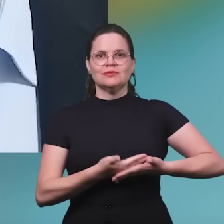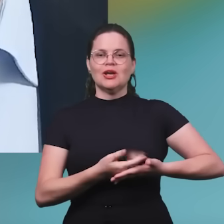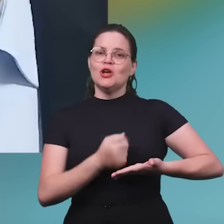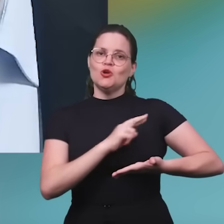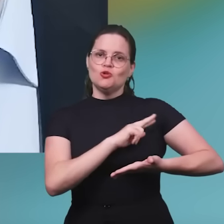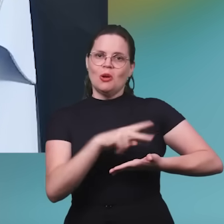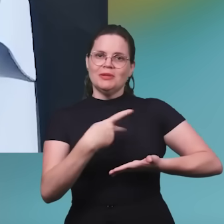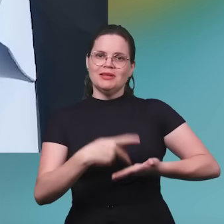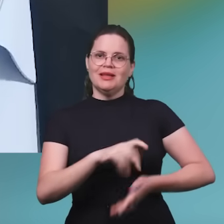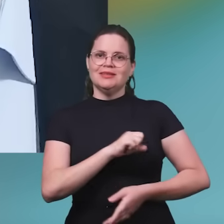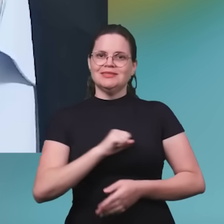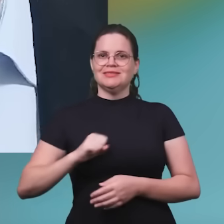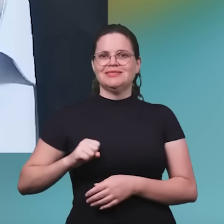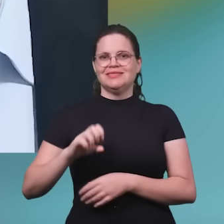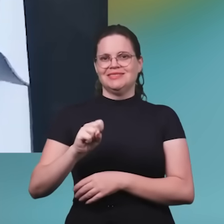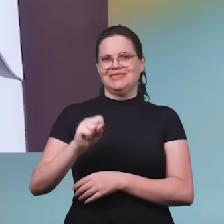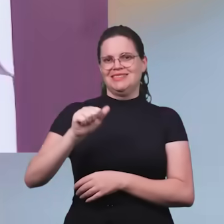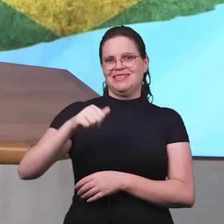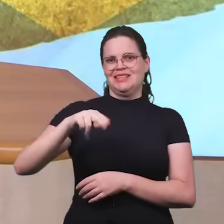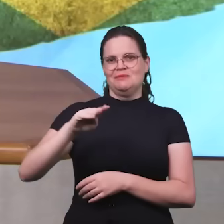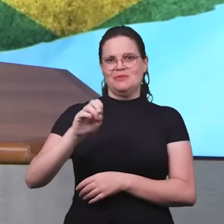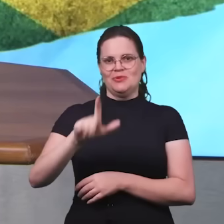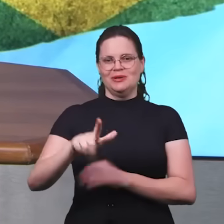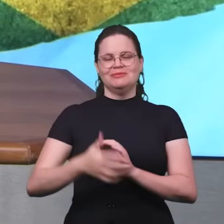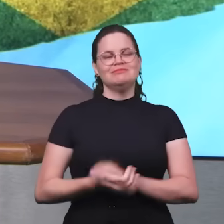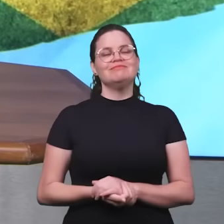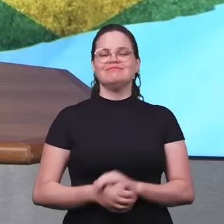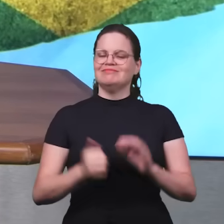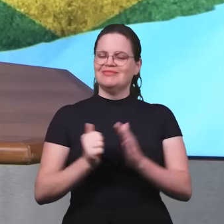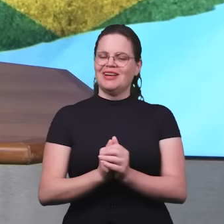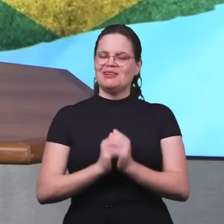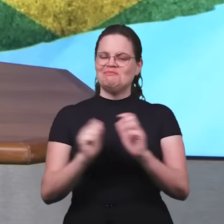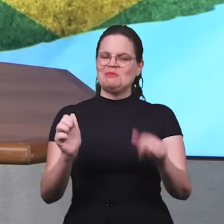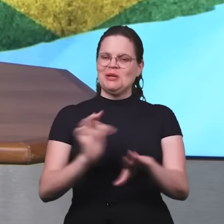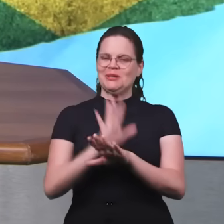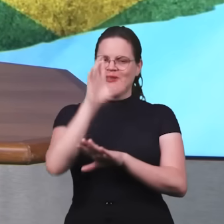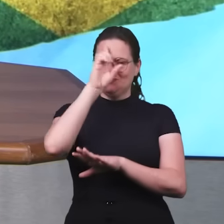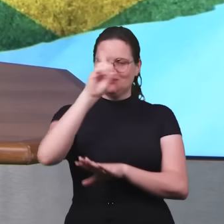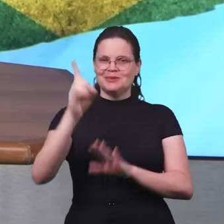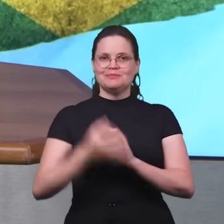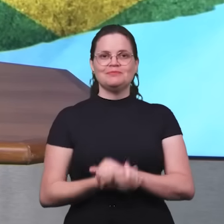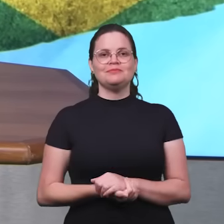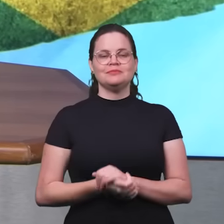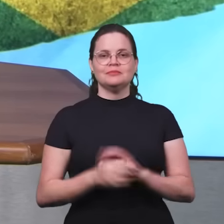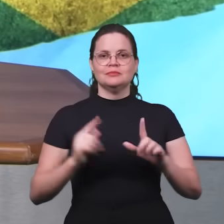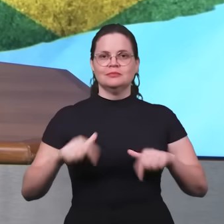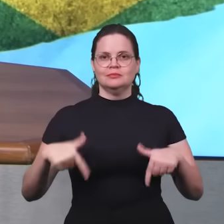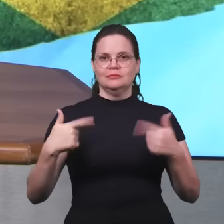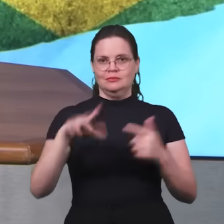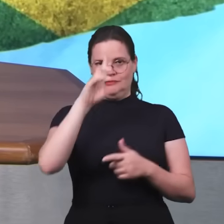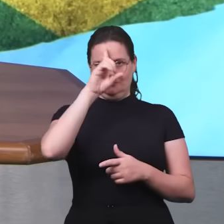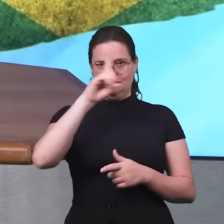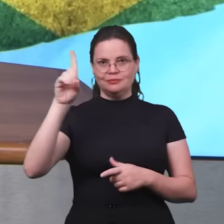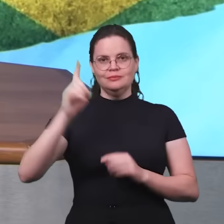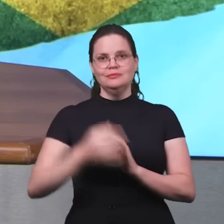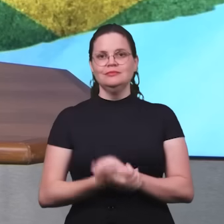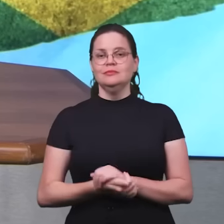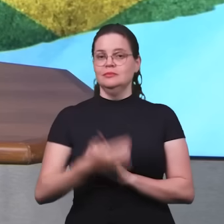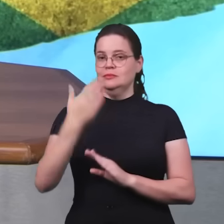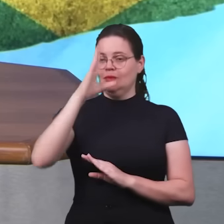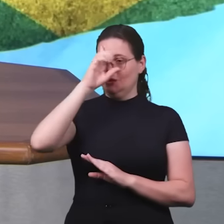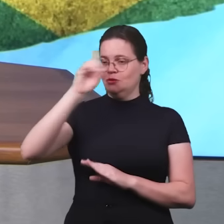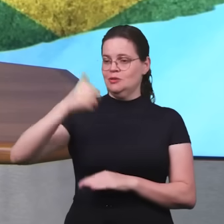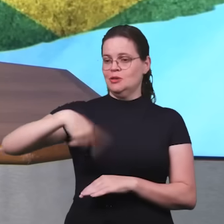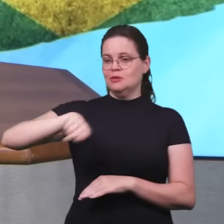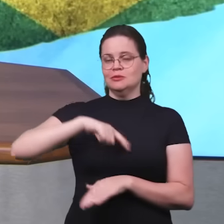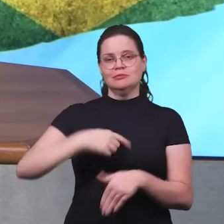nome de Samuel. Samuel. Glória a Deus. Ação de Deus, operação do Espírito Santo. Esse Deus que